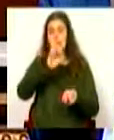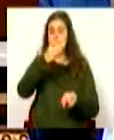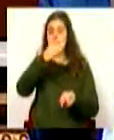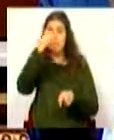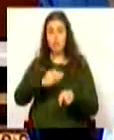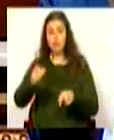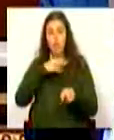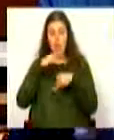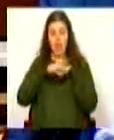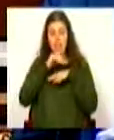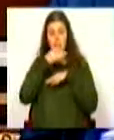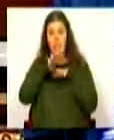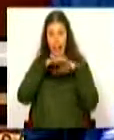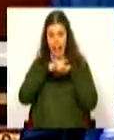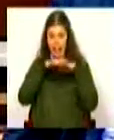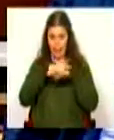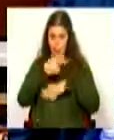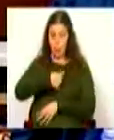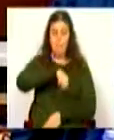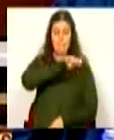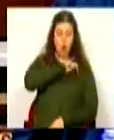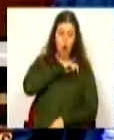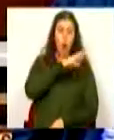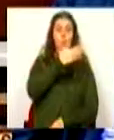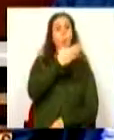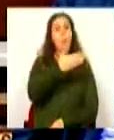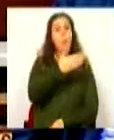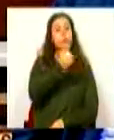87% da rede, nós estamos a falar de uma rede, da rede espanhola, são